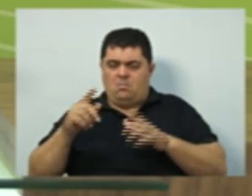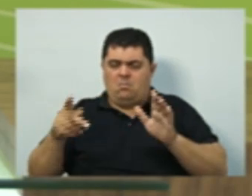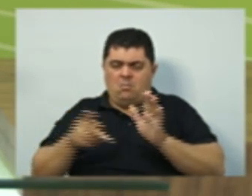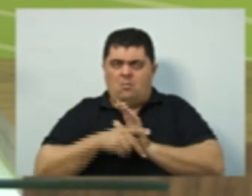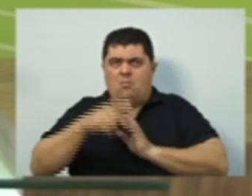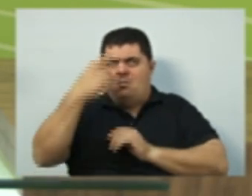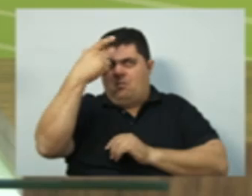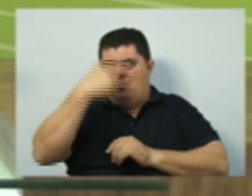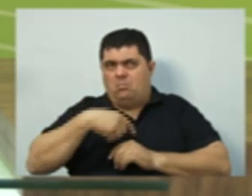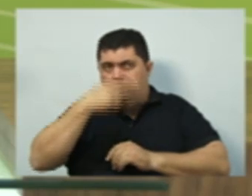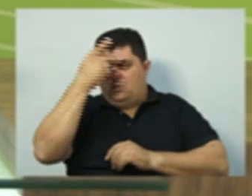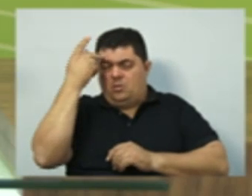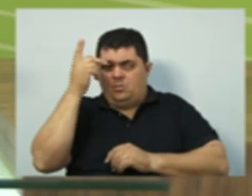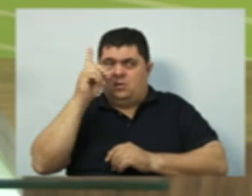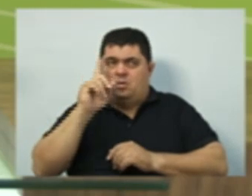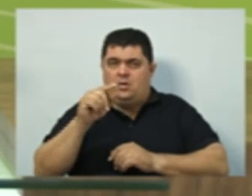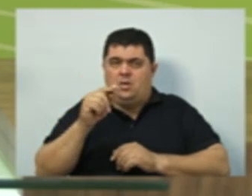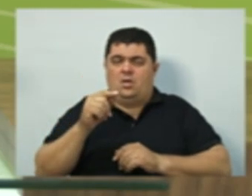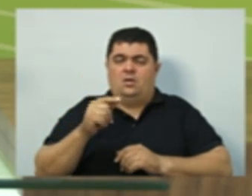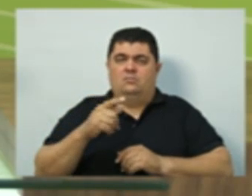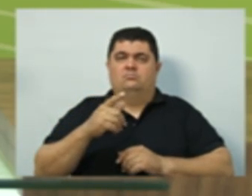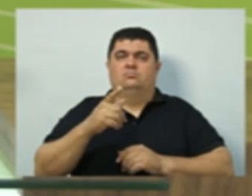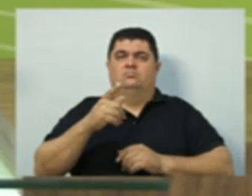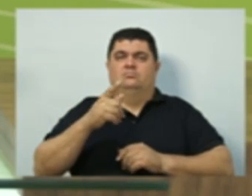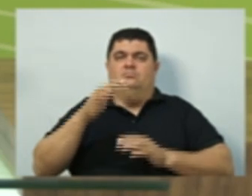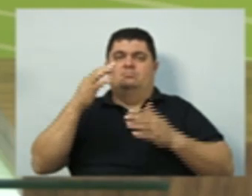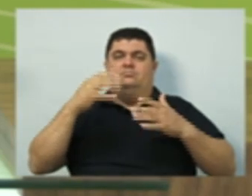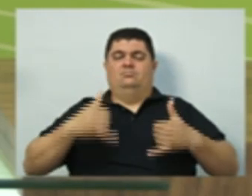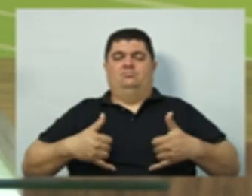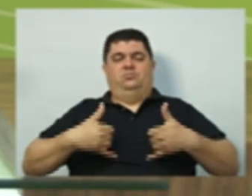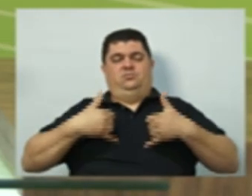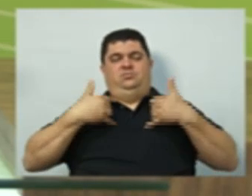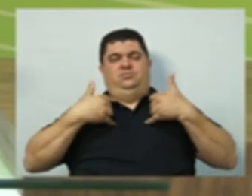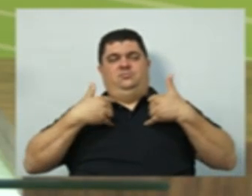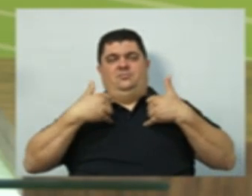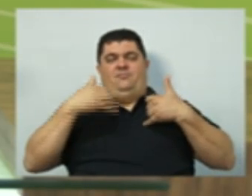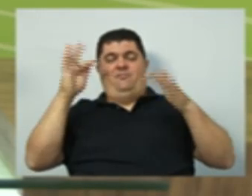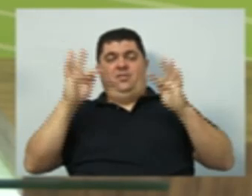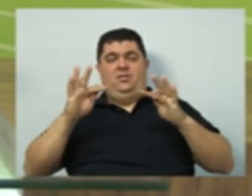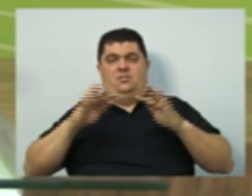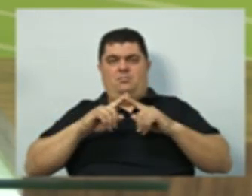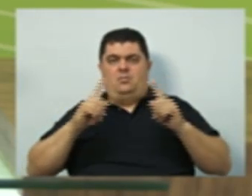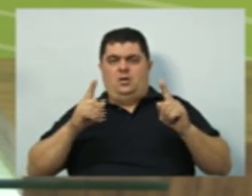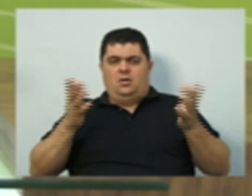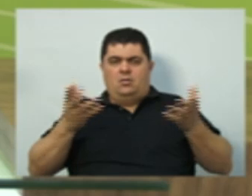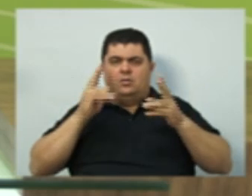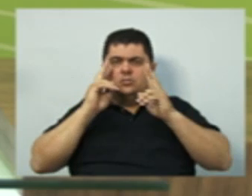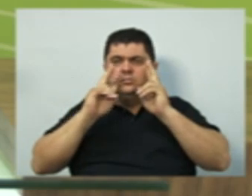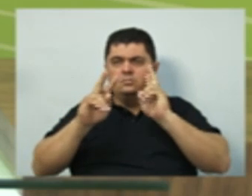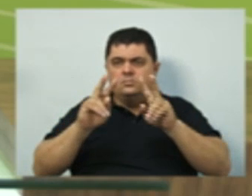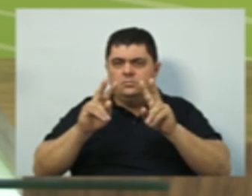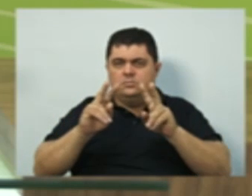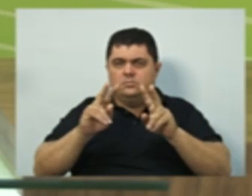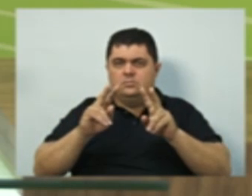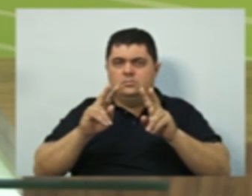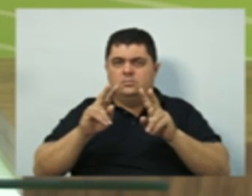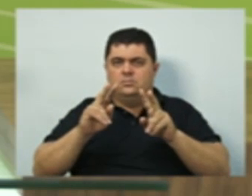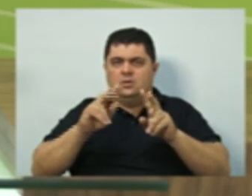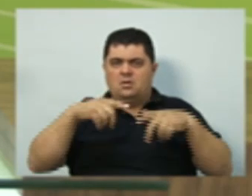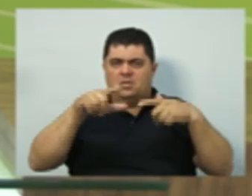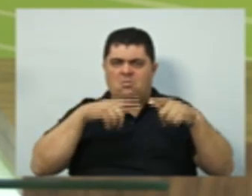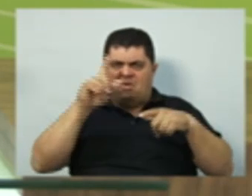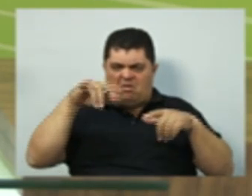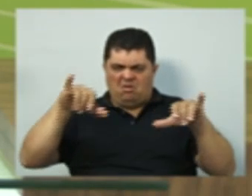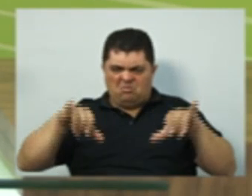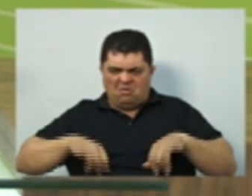humana, é algo que deveria nos satisfazer plenamente, nos deixar contentes, mas até agora eu só vi essa questão da ideia de que é algo que me